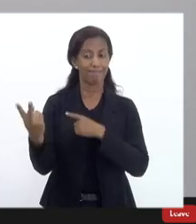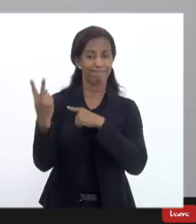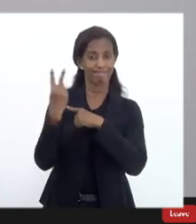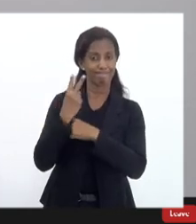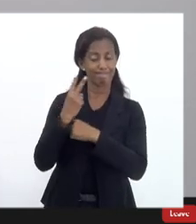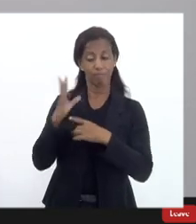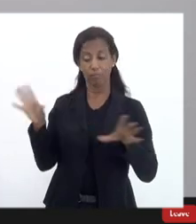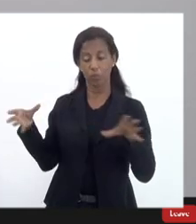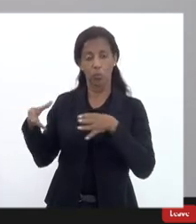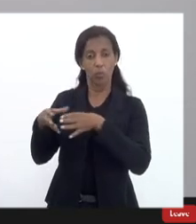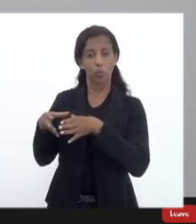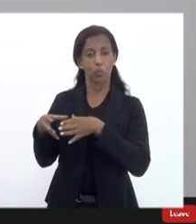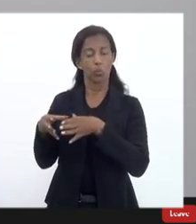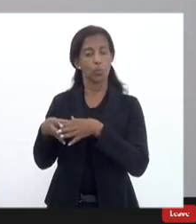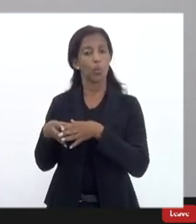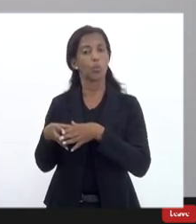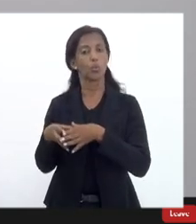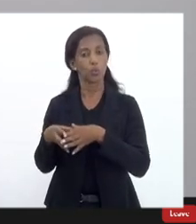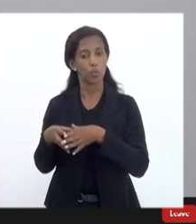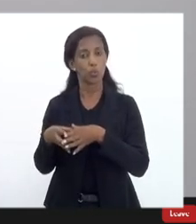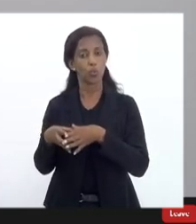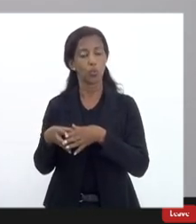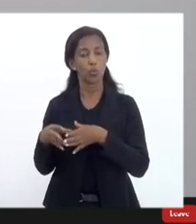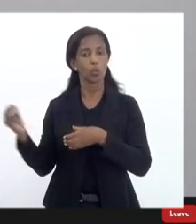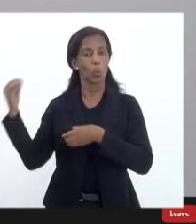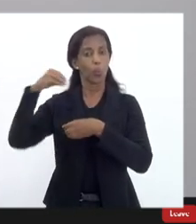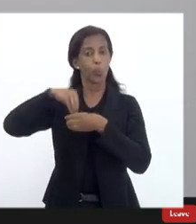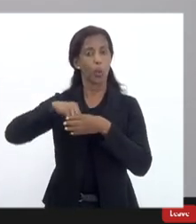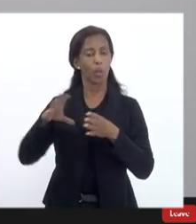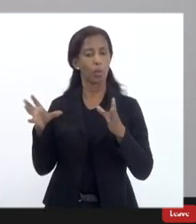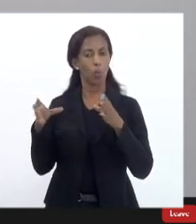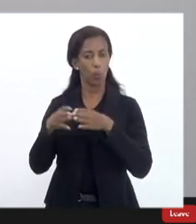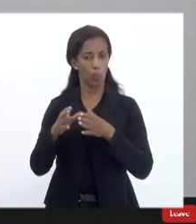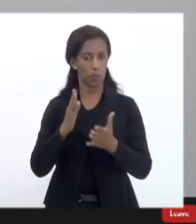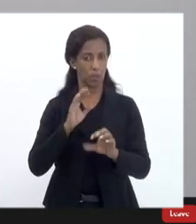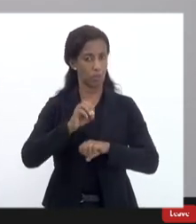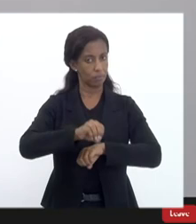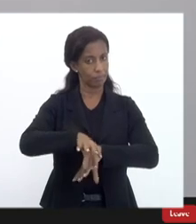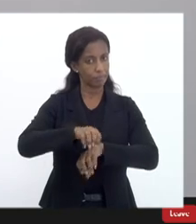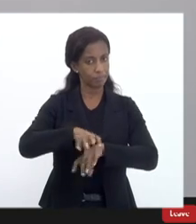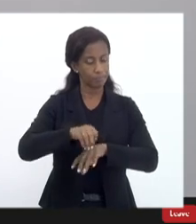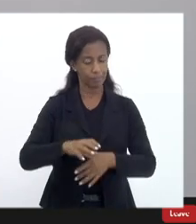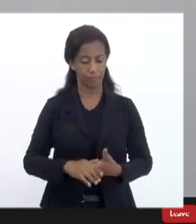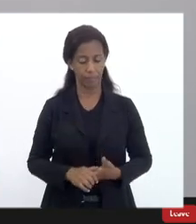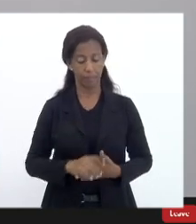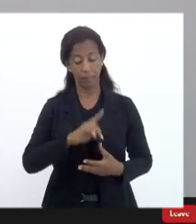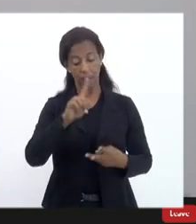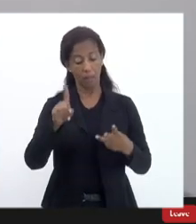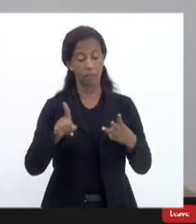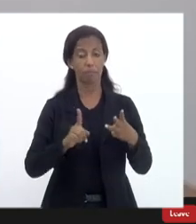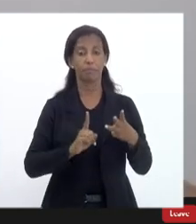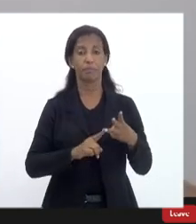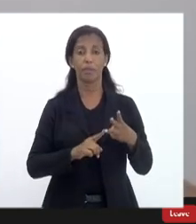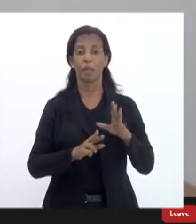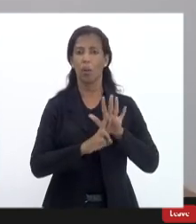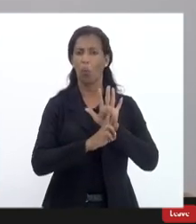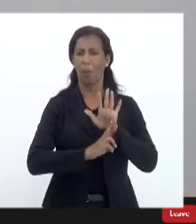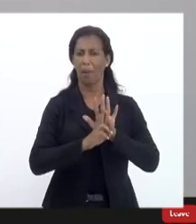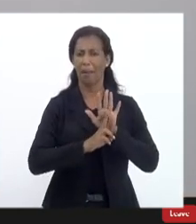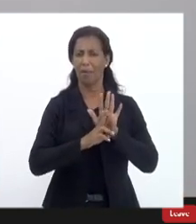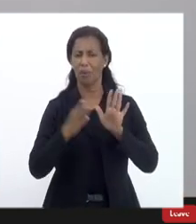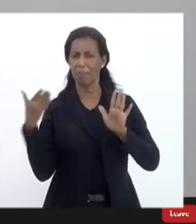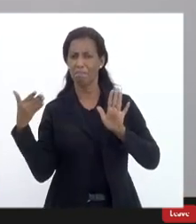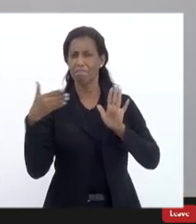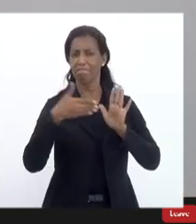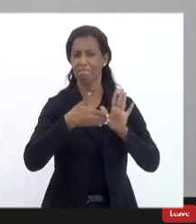o conjunto dos integrantes da comunidade escolar. O terceiro aspecto, e aí o relatório vai muito nesse